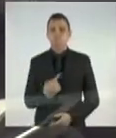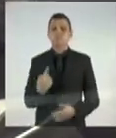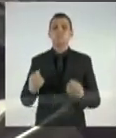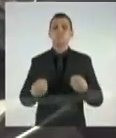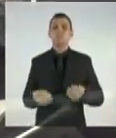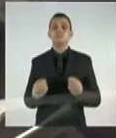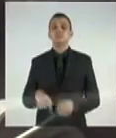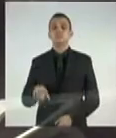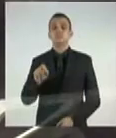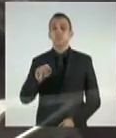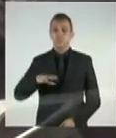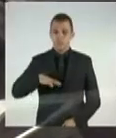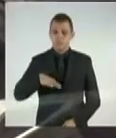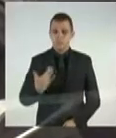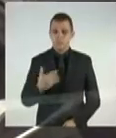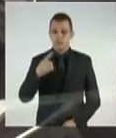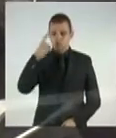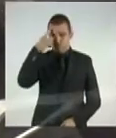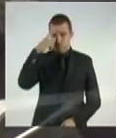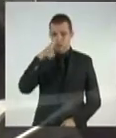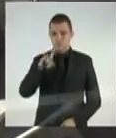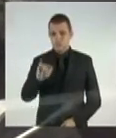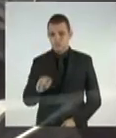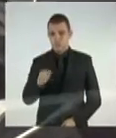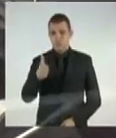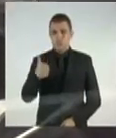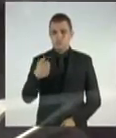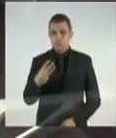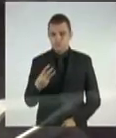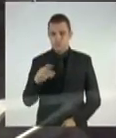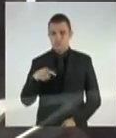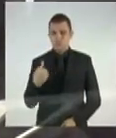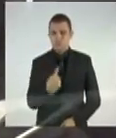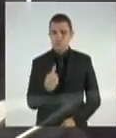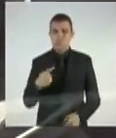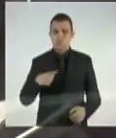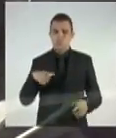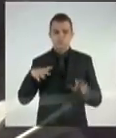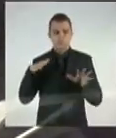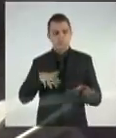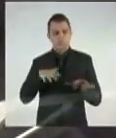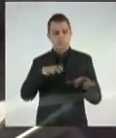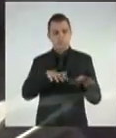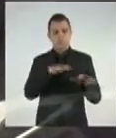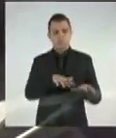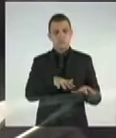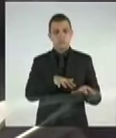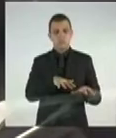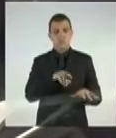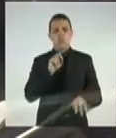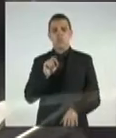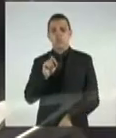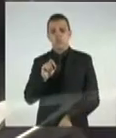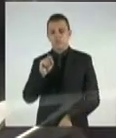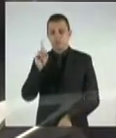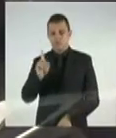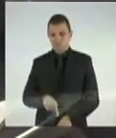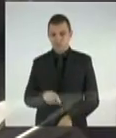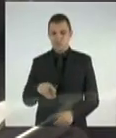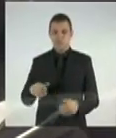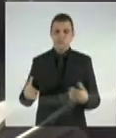tenha coragem de, no dia 13, mostrar o nosso movimento, e não esse movimento de panelaços que fizeram aí das